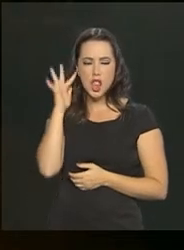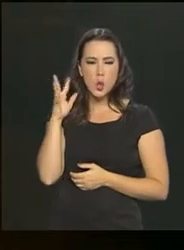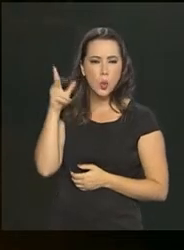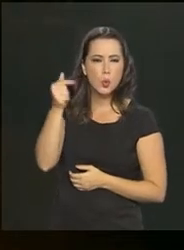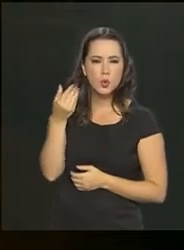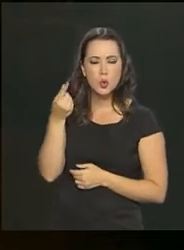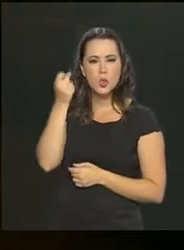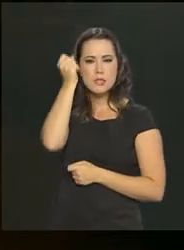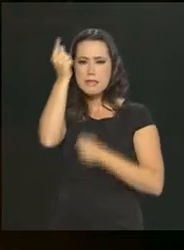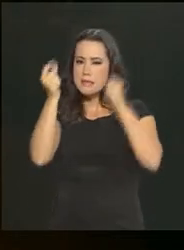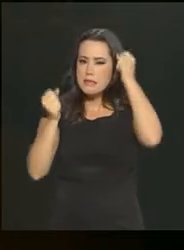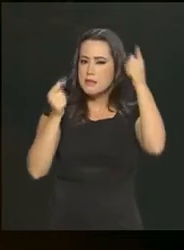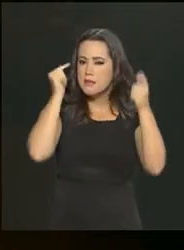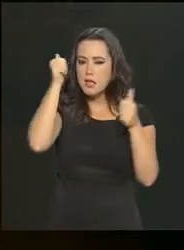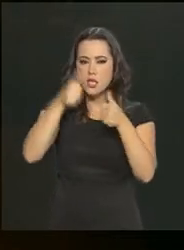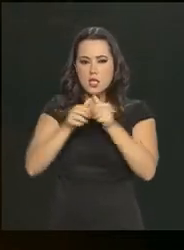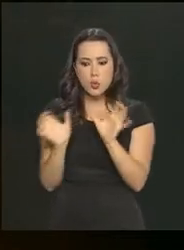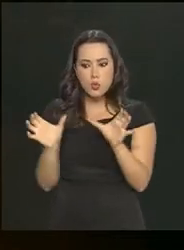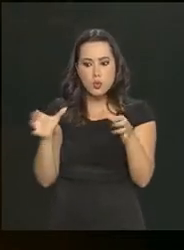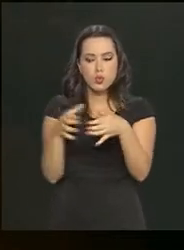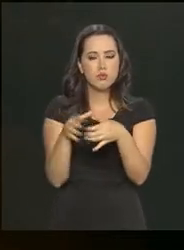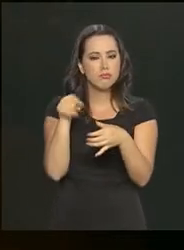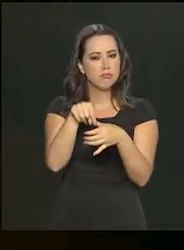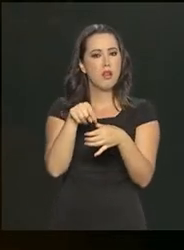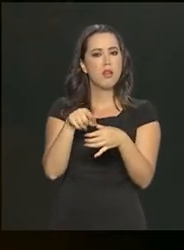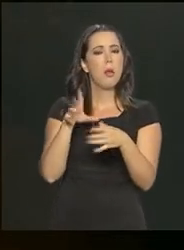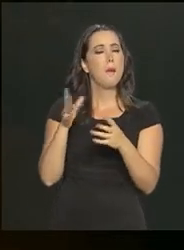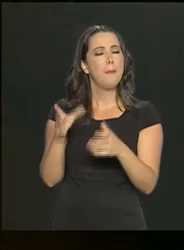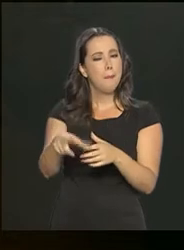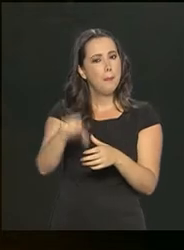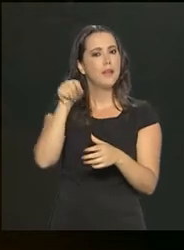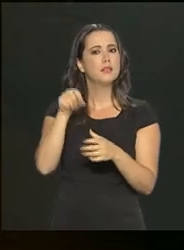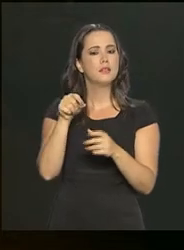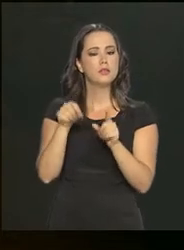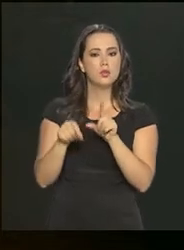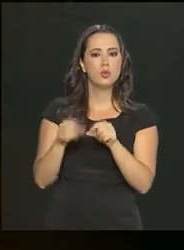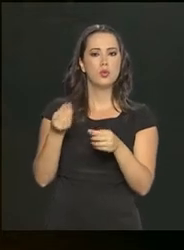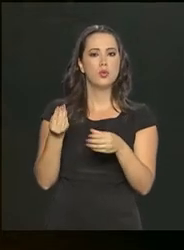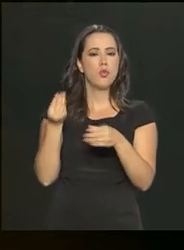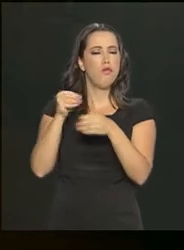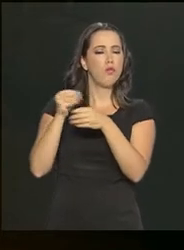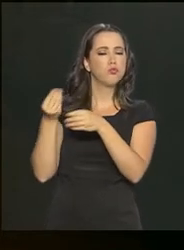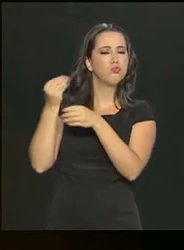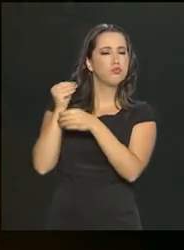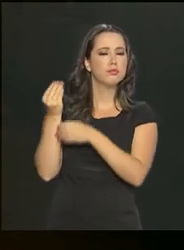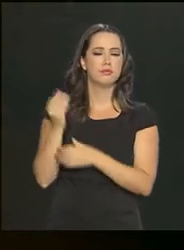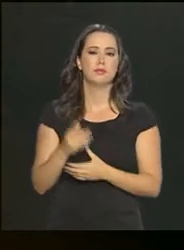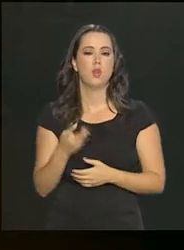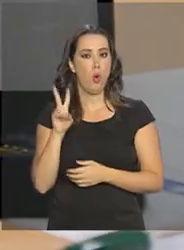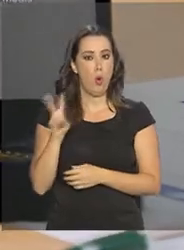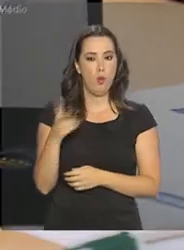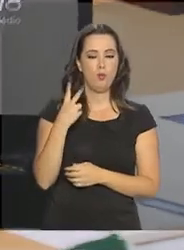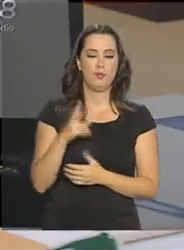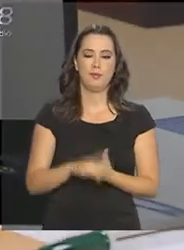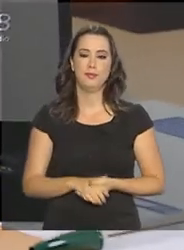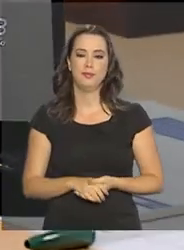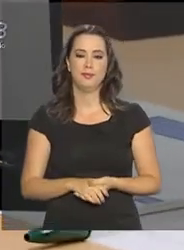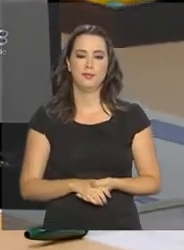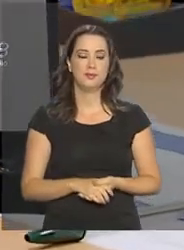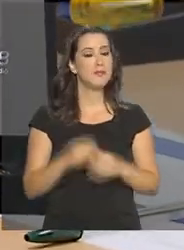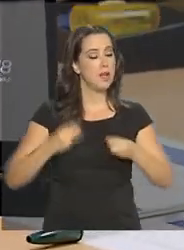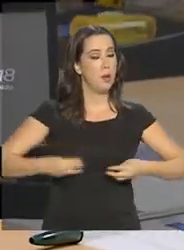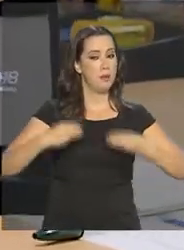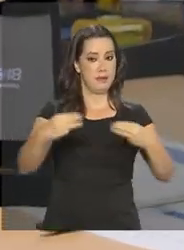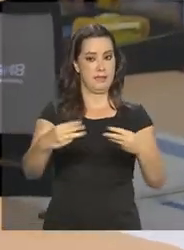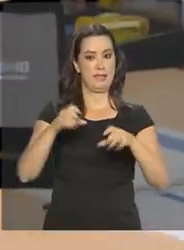essas idéias estão aqui eu pego essas idéias e opõe coloca dela aqui ó olha como ela mesma para o ministério da educação